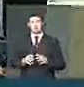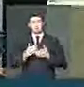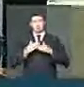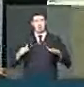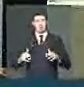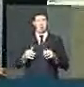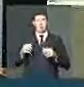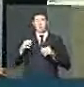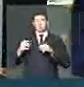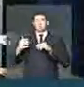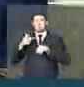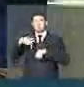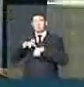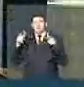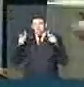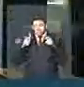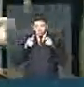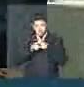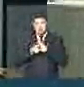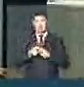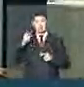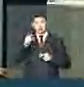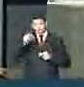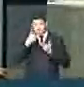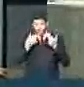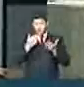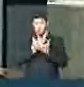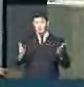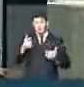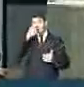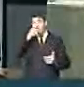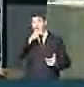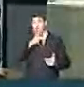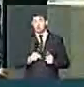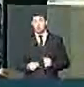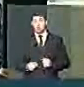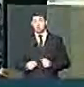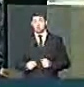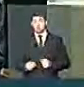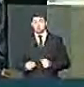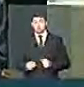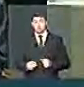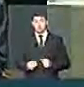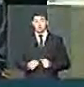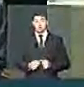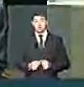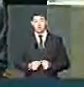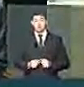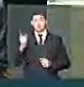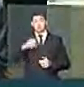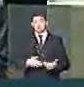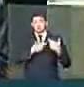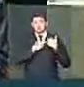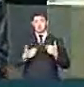do Estado mínimo. E, aliás, foi um dos pontos que derrotou Aécio Neves, com a sua redução do